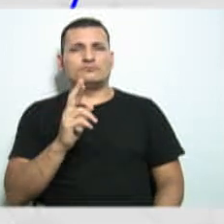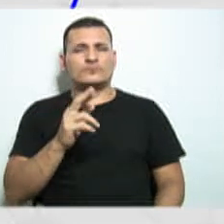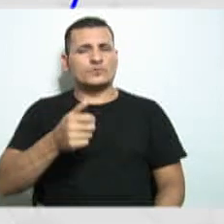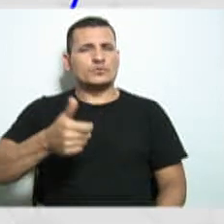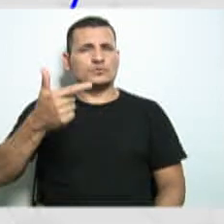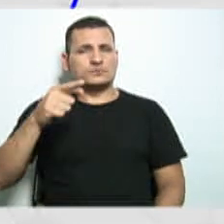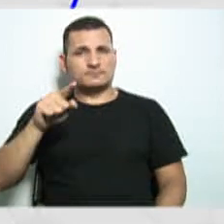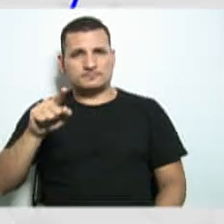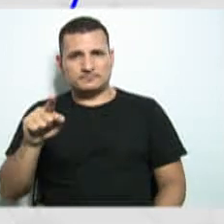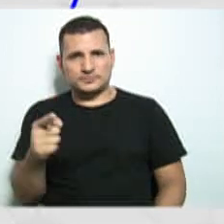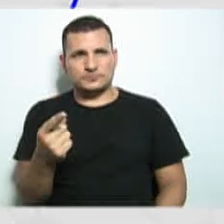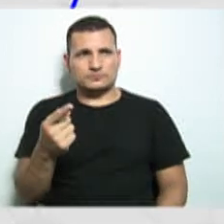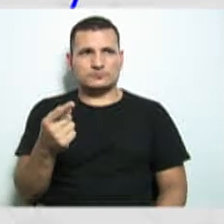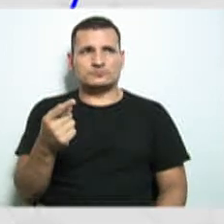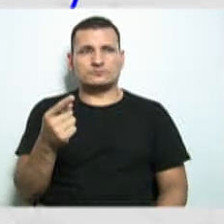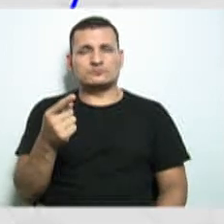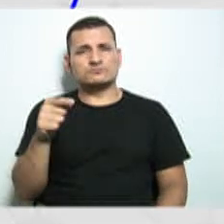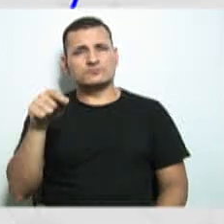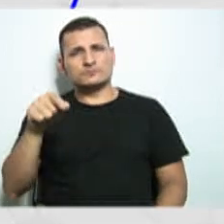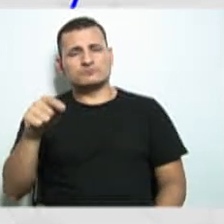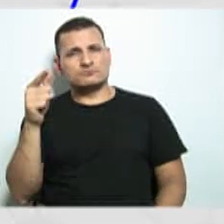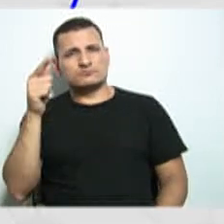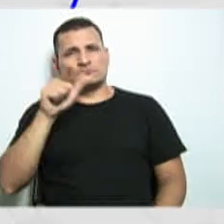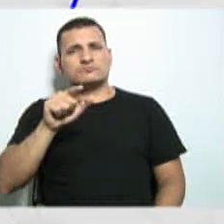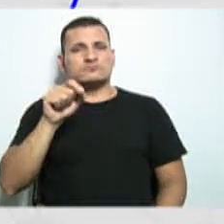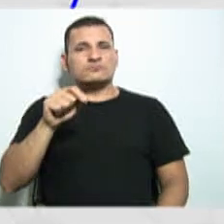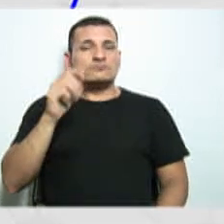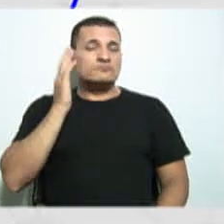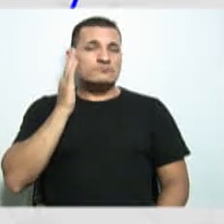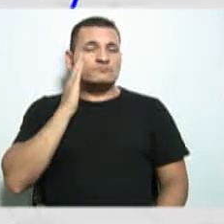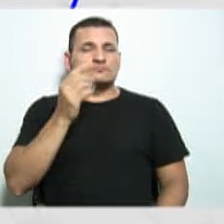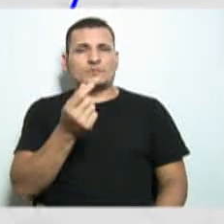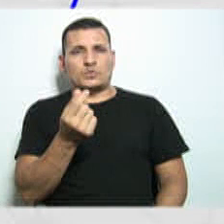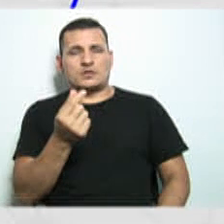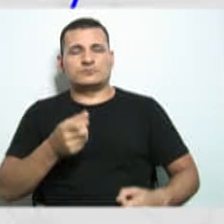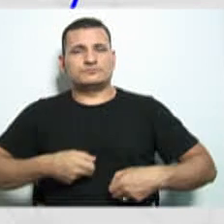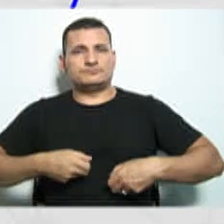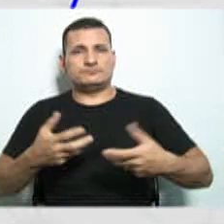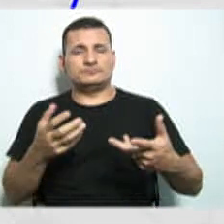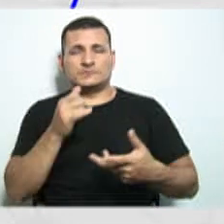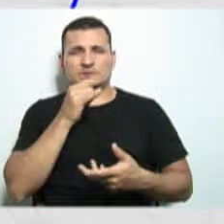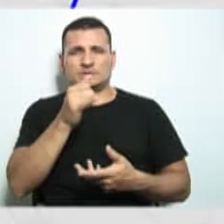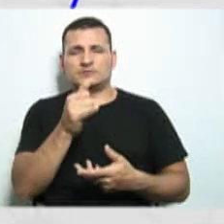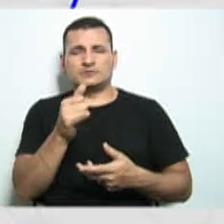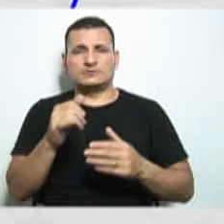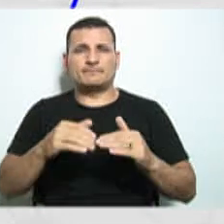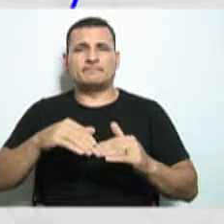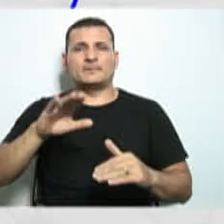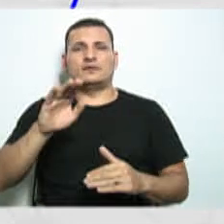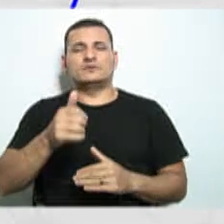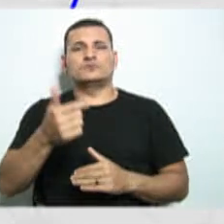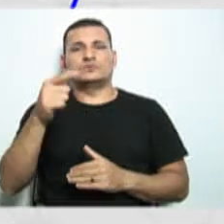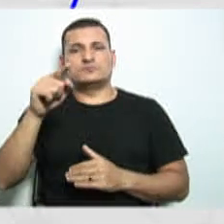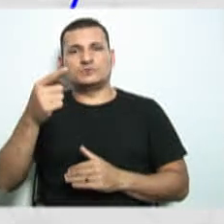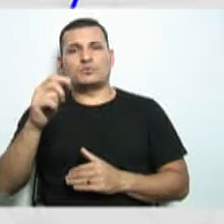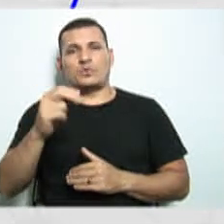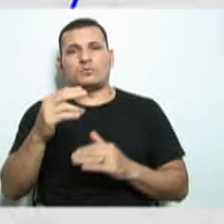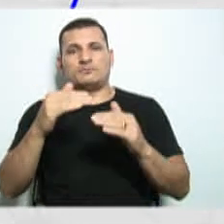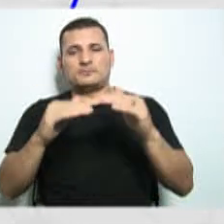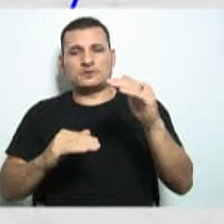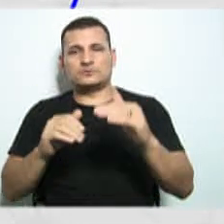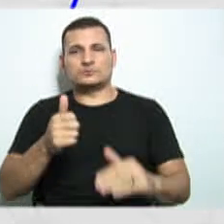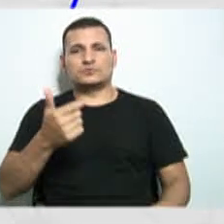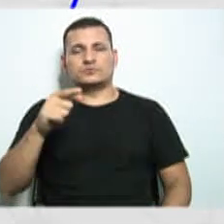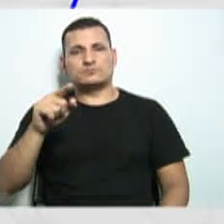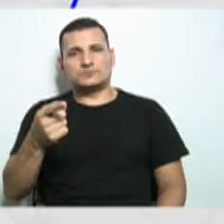mil reais, né, eu consigo prever o gasto. Se eu ultrapassar, né, ou se eu gastar menos, né,